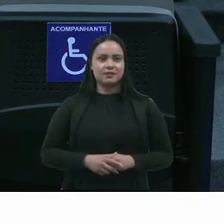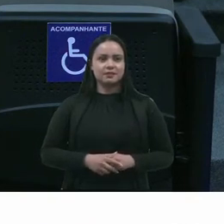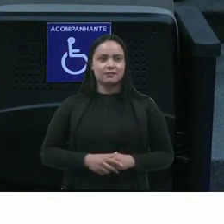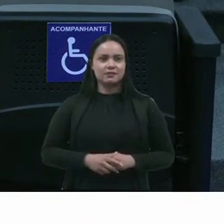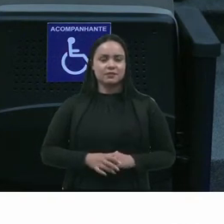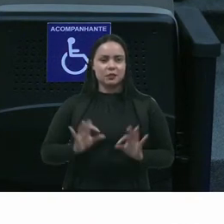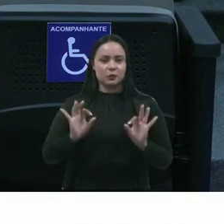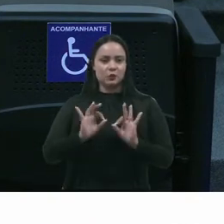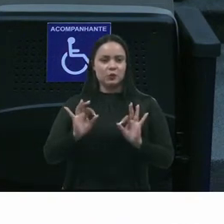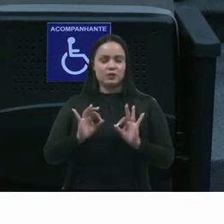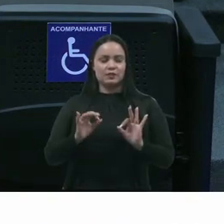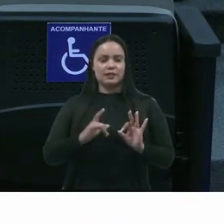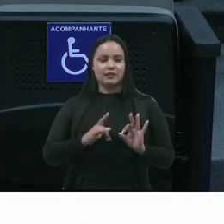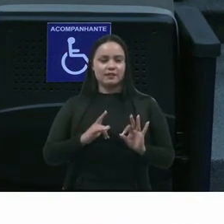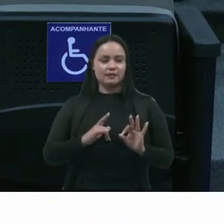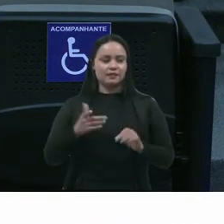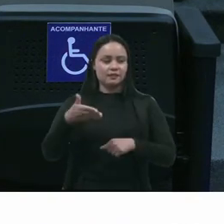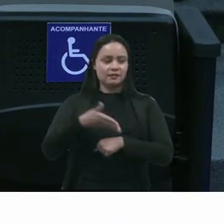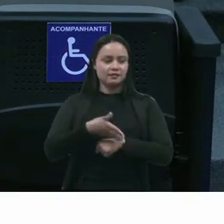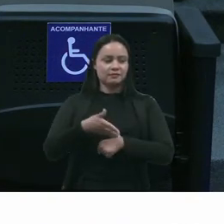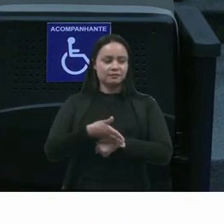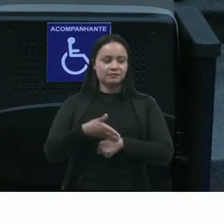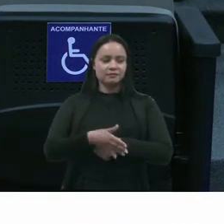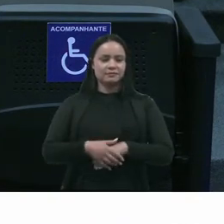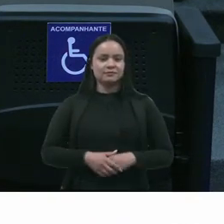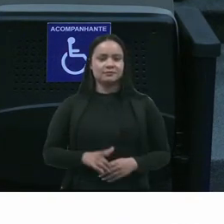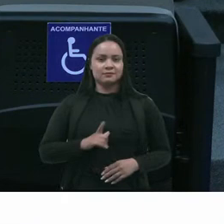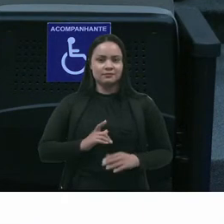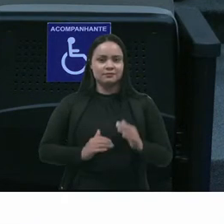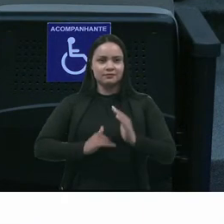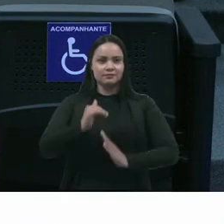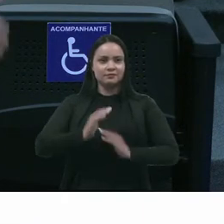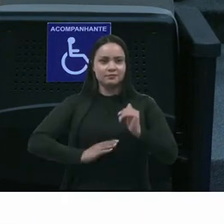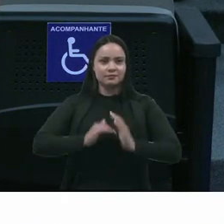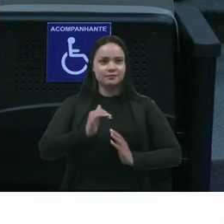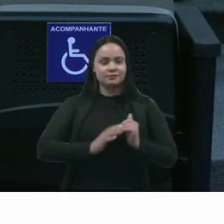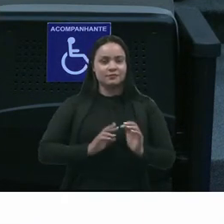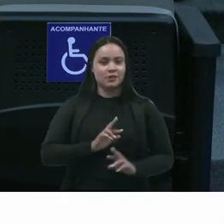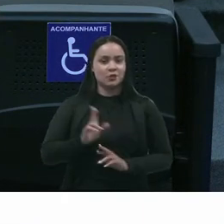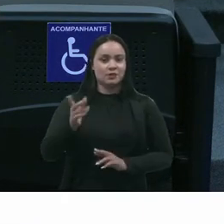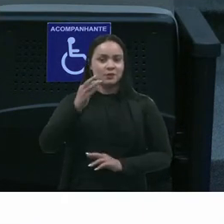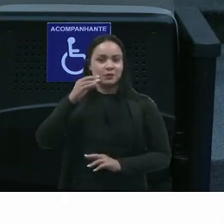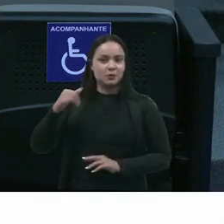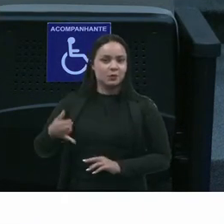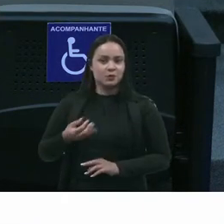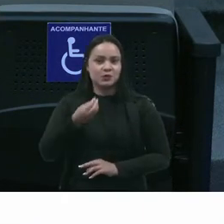colegas disciplinaristas, Alexandre Samaro, e pelo professor Nabor Bulhões, em outra oportunidade, e